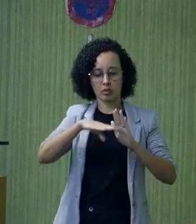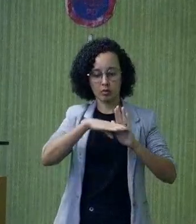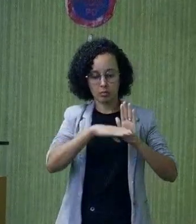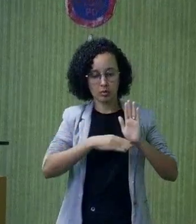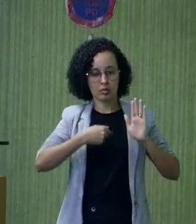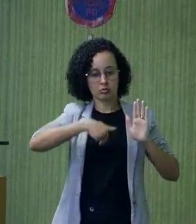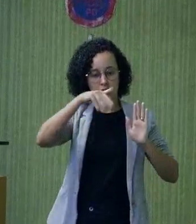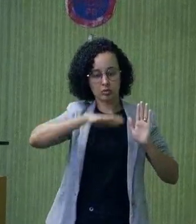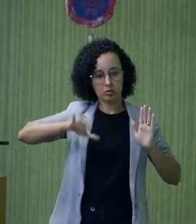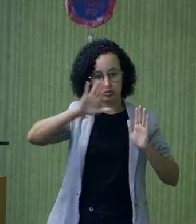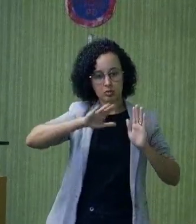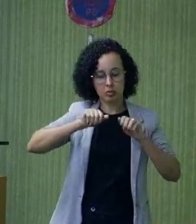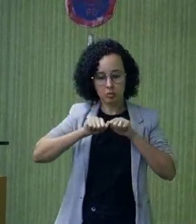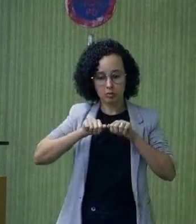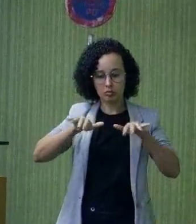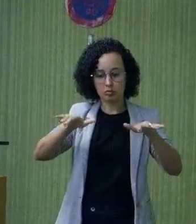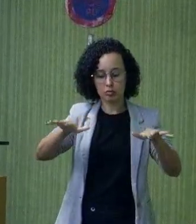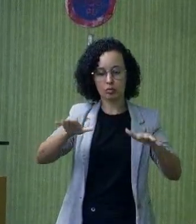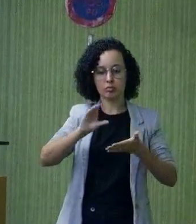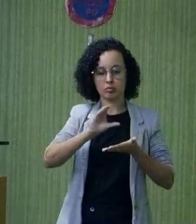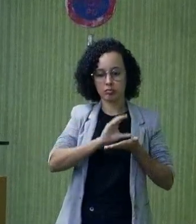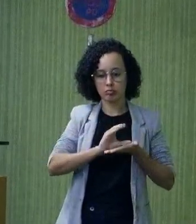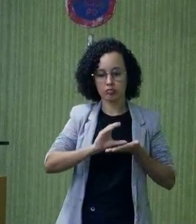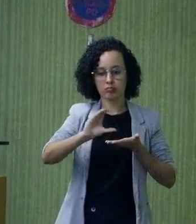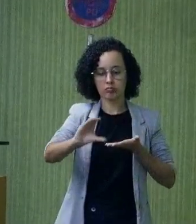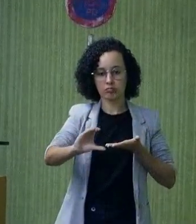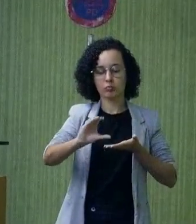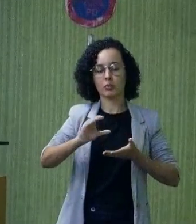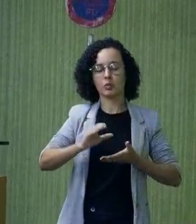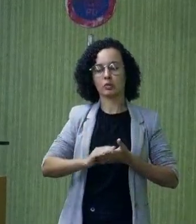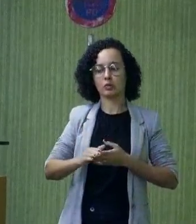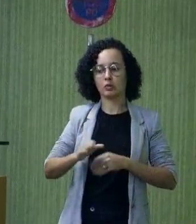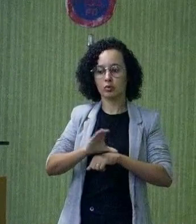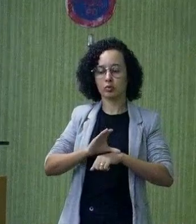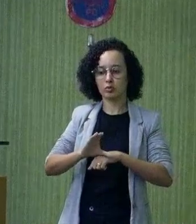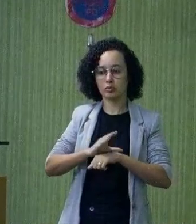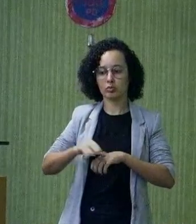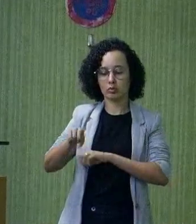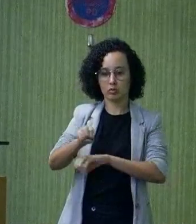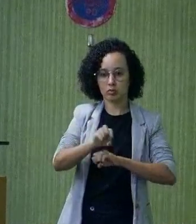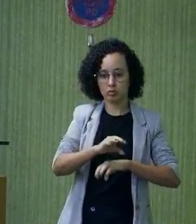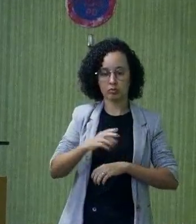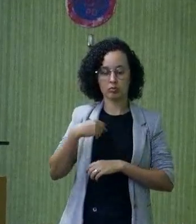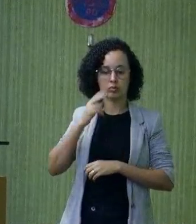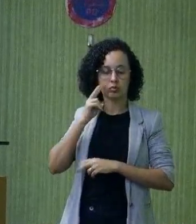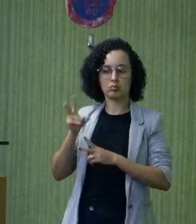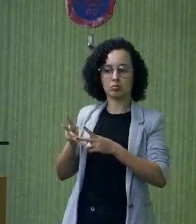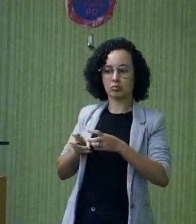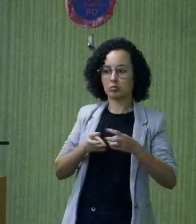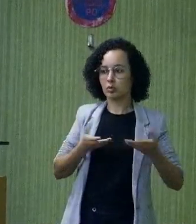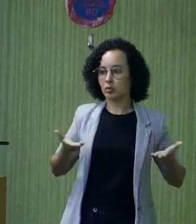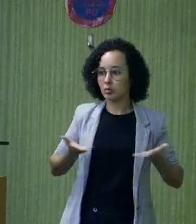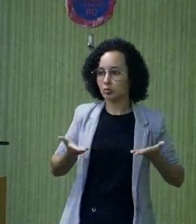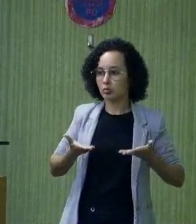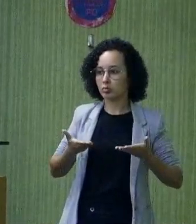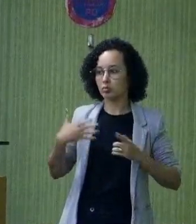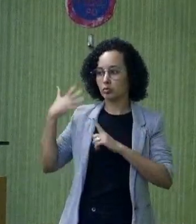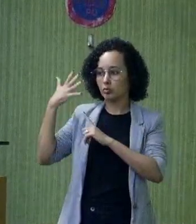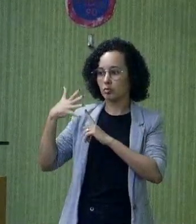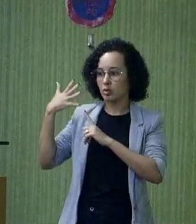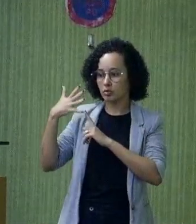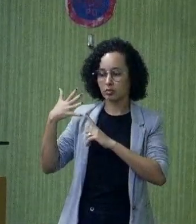Justamente a distribuição de recursos dos recursos constitucionais da educação a gente viu hoje numa das plenárias né